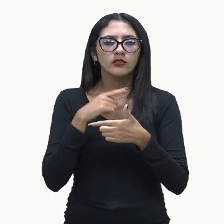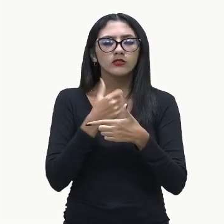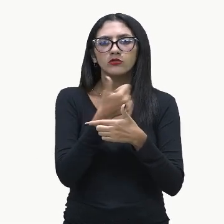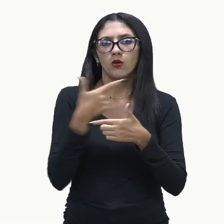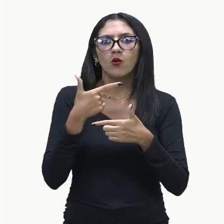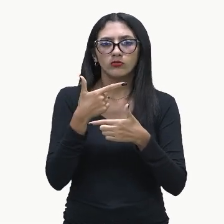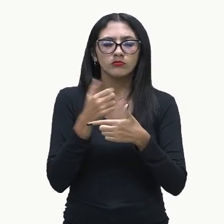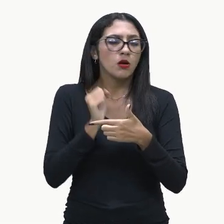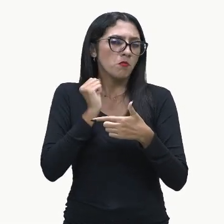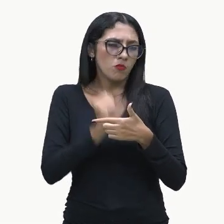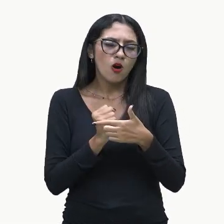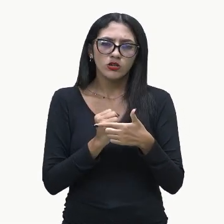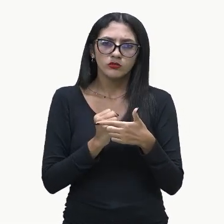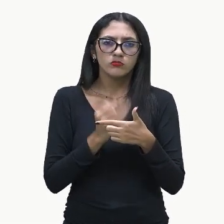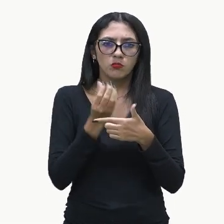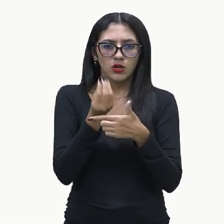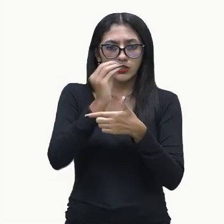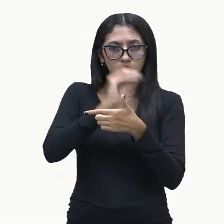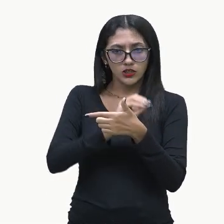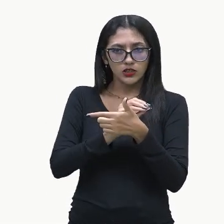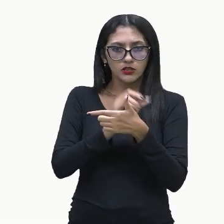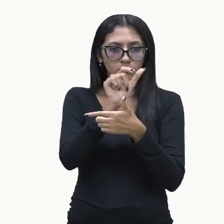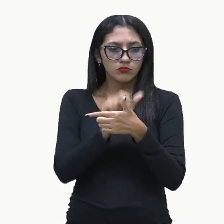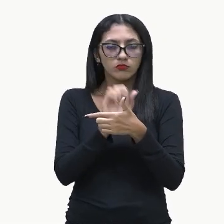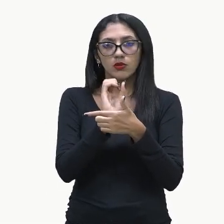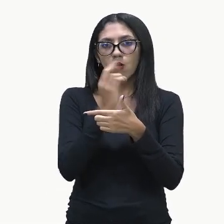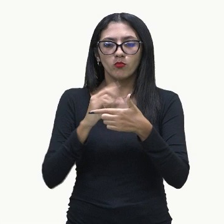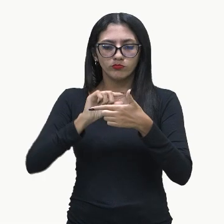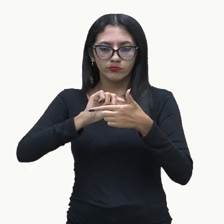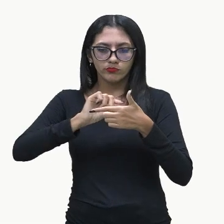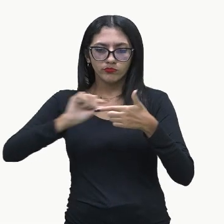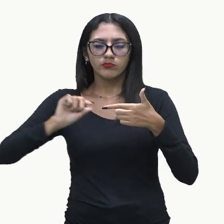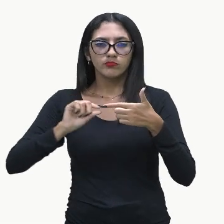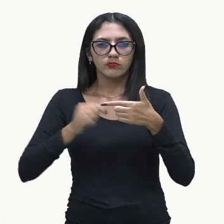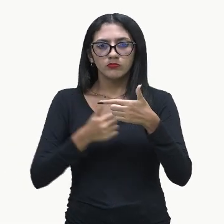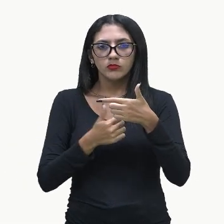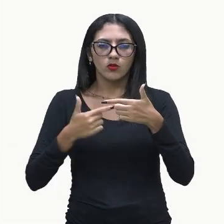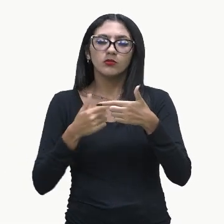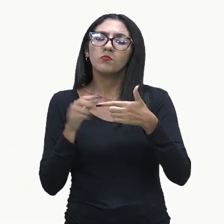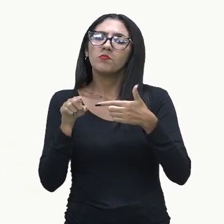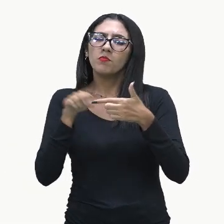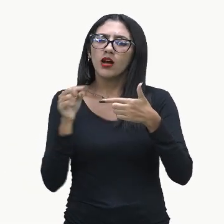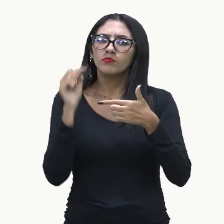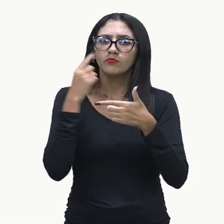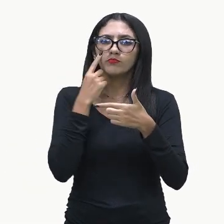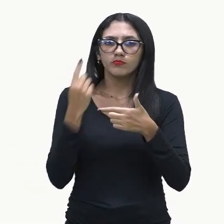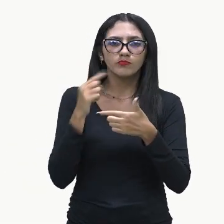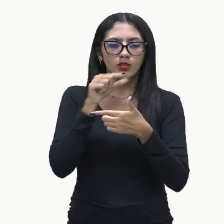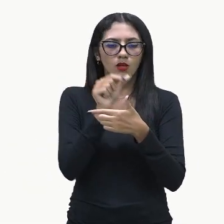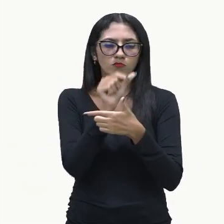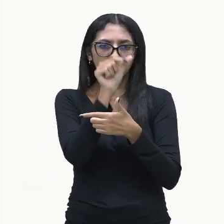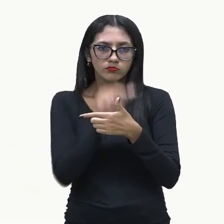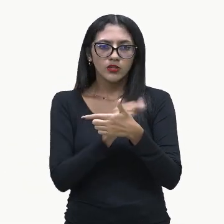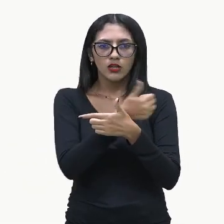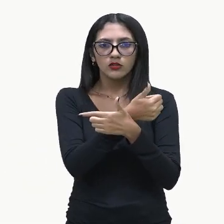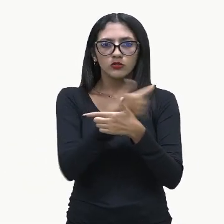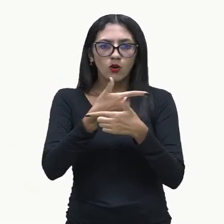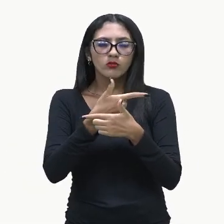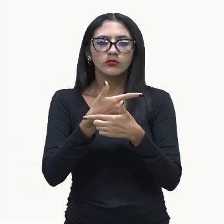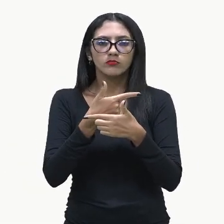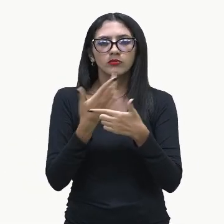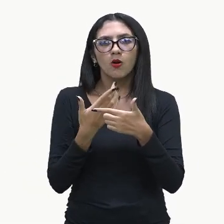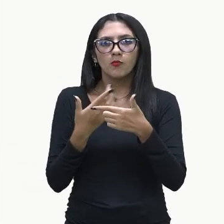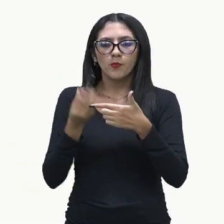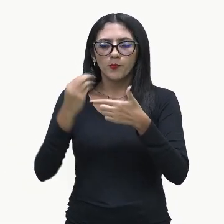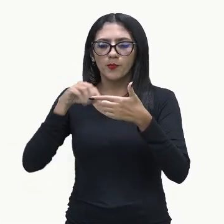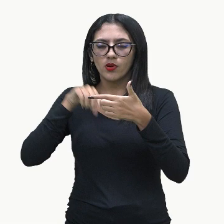quiser colocar aqui ou aqui. Um dos catetos, eu vou colocar aqui como 12. Eu quero saber a medida do meu outro cateto, vou colocar em forma